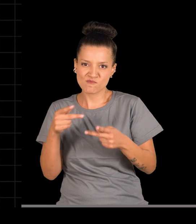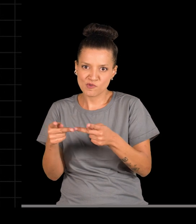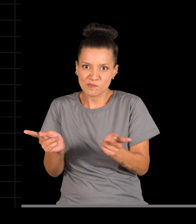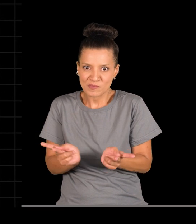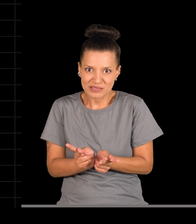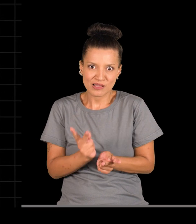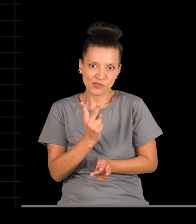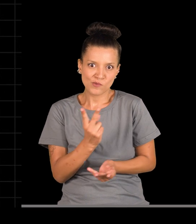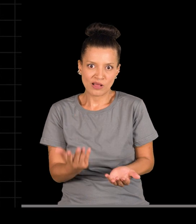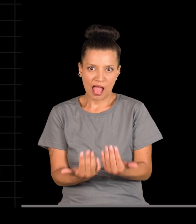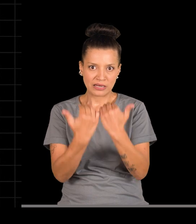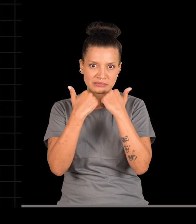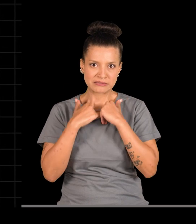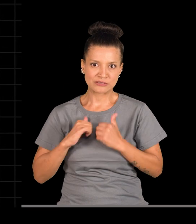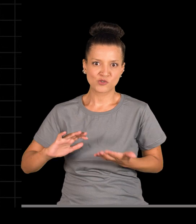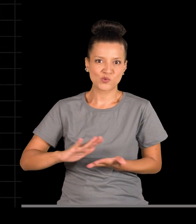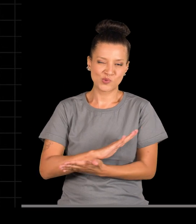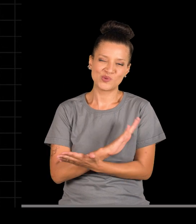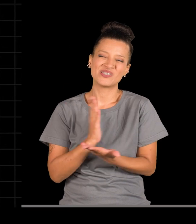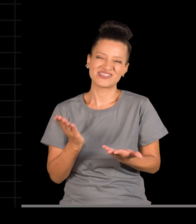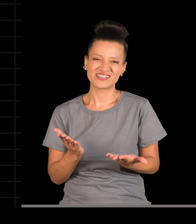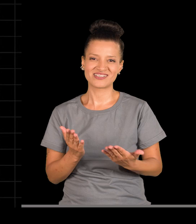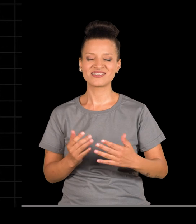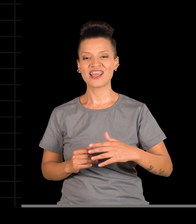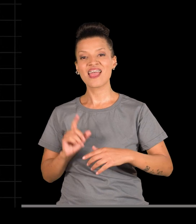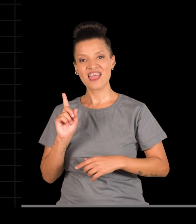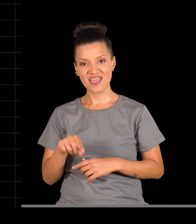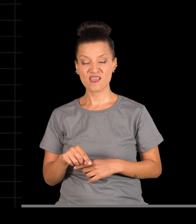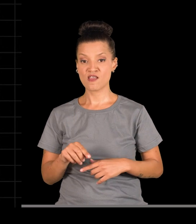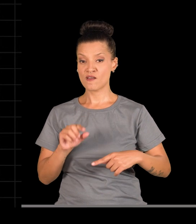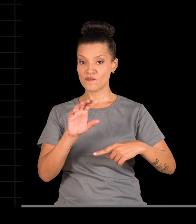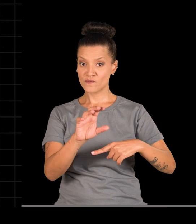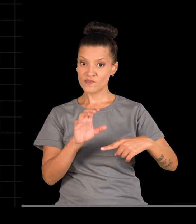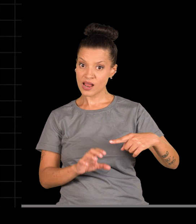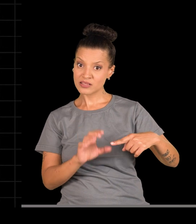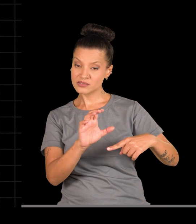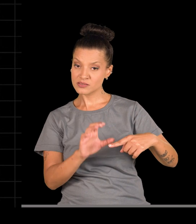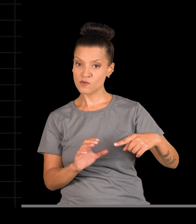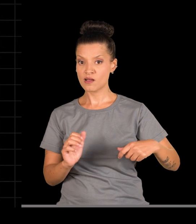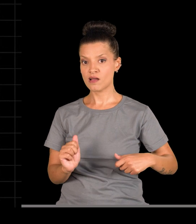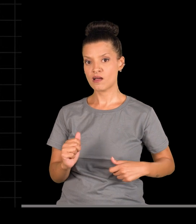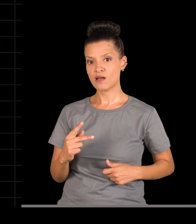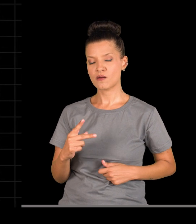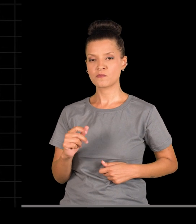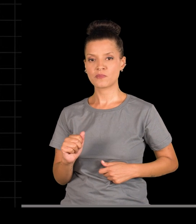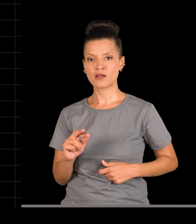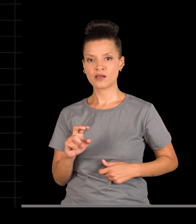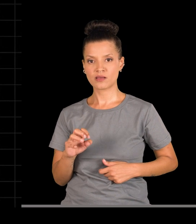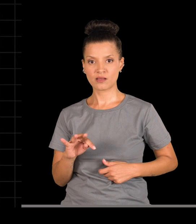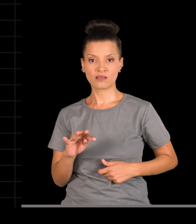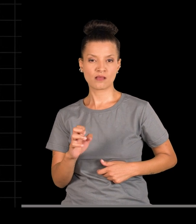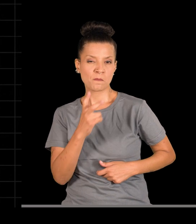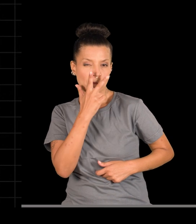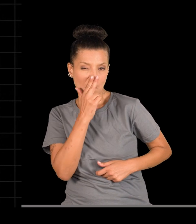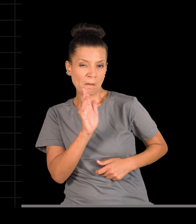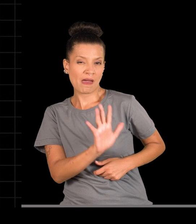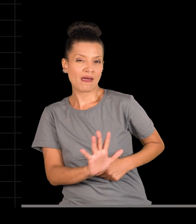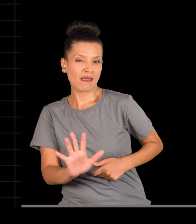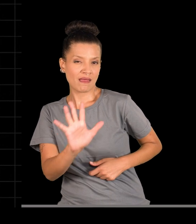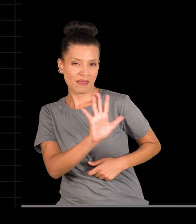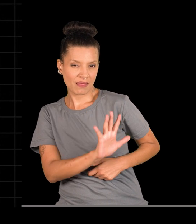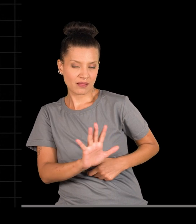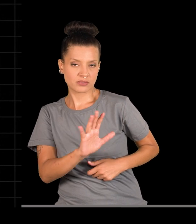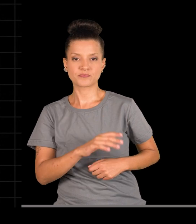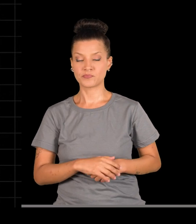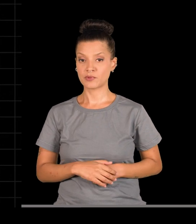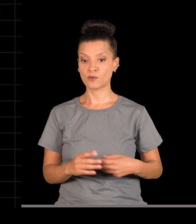Estava esfomeado, comi tudo. Então, essa fração ali, 6/3, na verdade, é uma fração aparente. Ficou claro para você, então, os 3 tipos